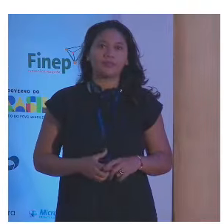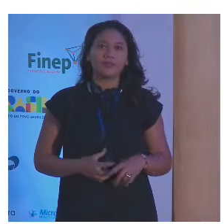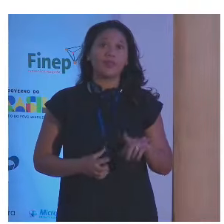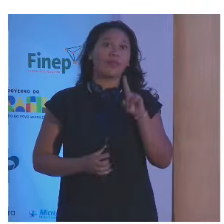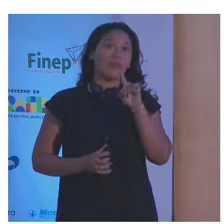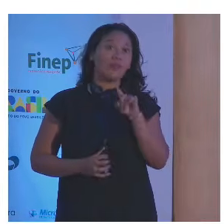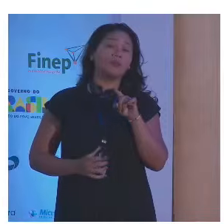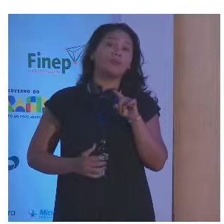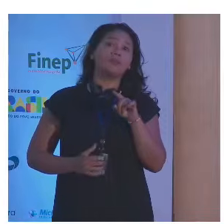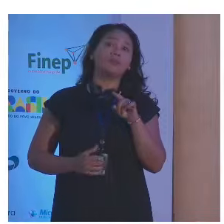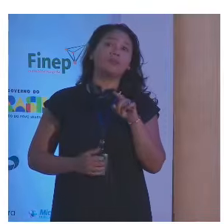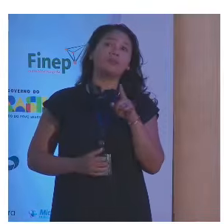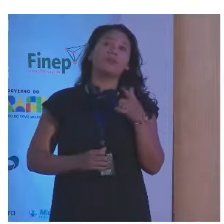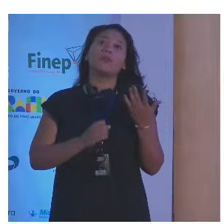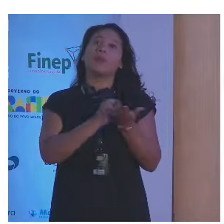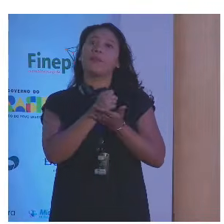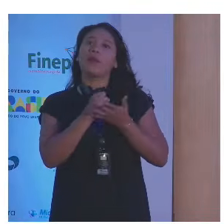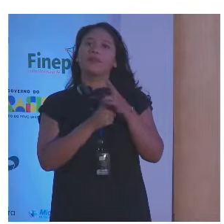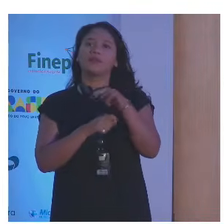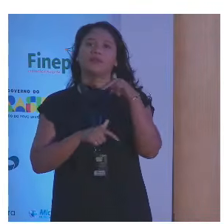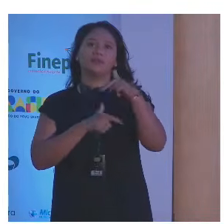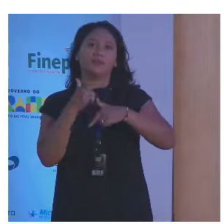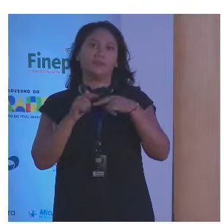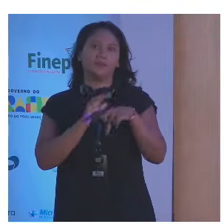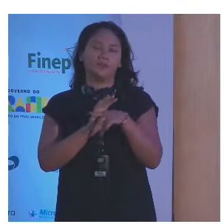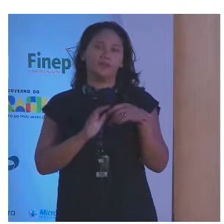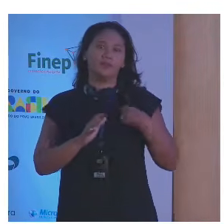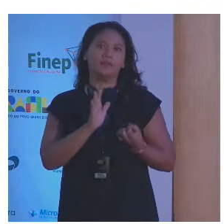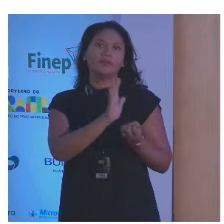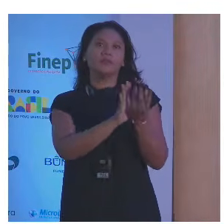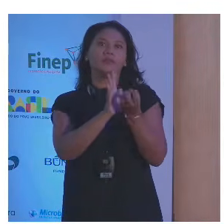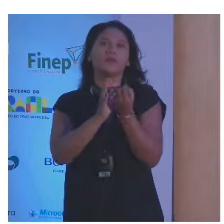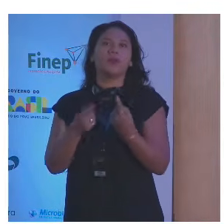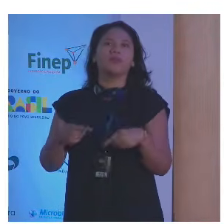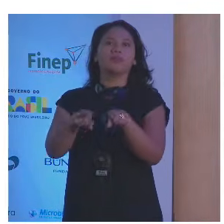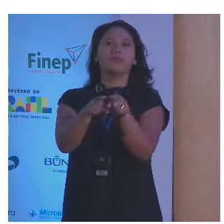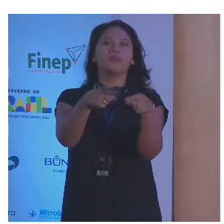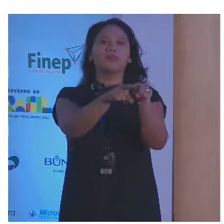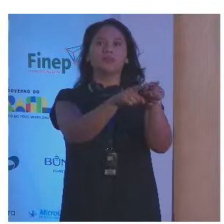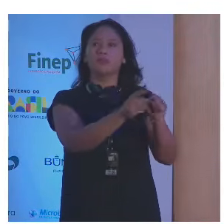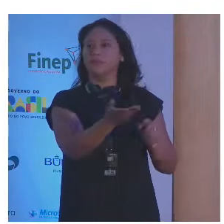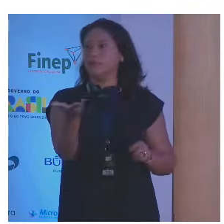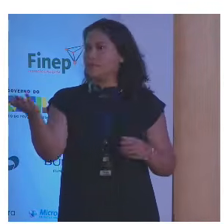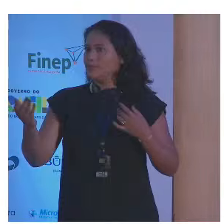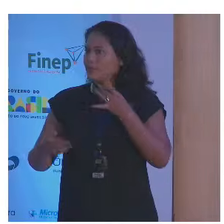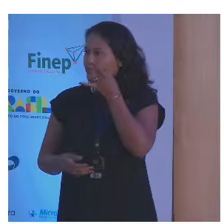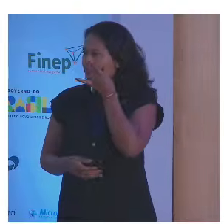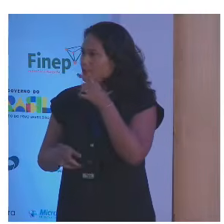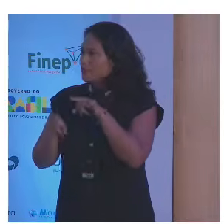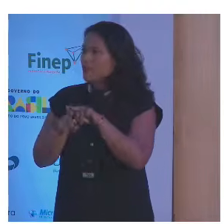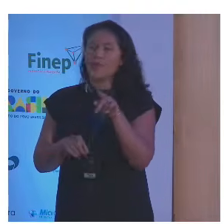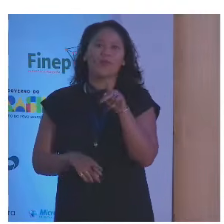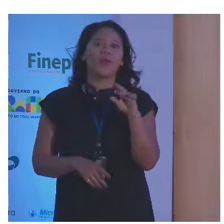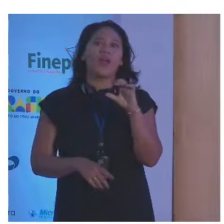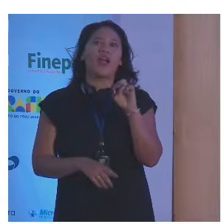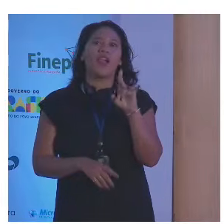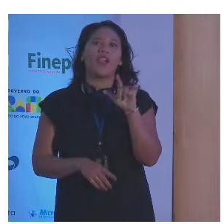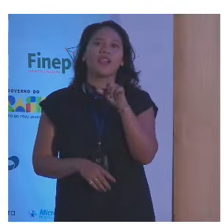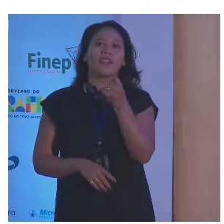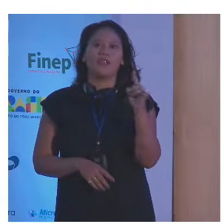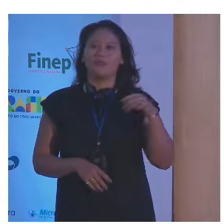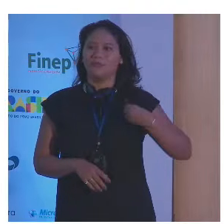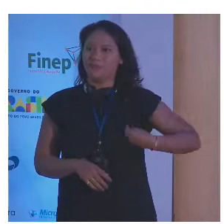Com base nos trabalhos que a gente tem desenvolvido, né, junto com colegas que estão aqui presentes, inclusive o professor Carlão, que está sentado